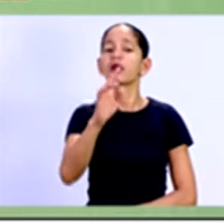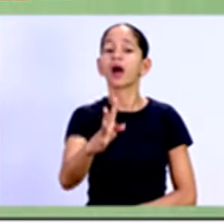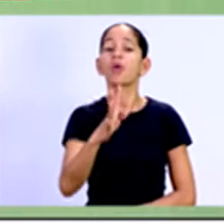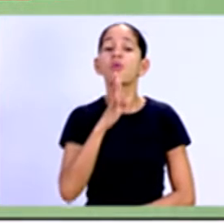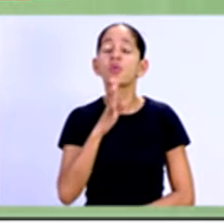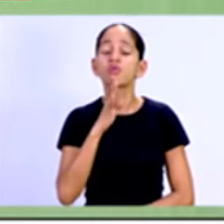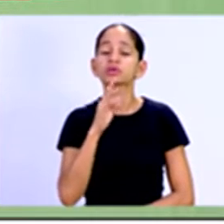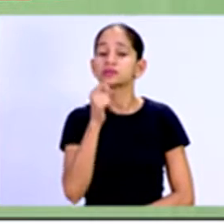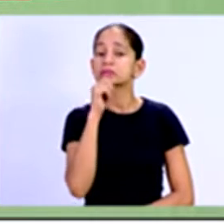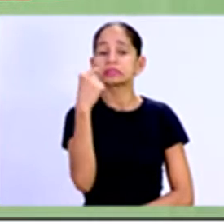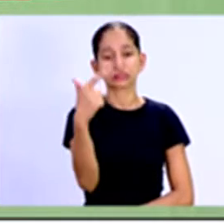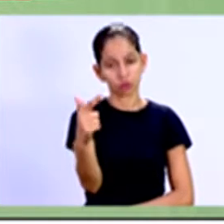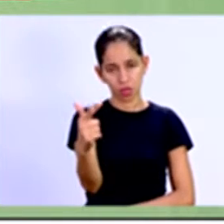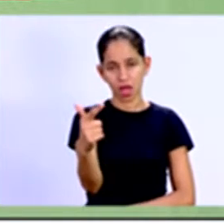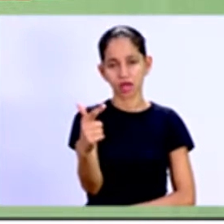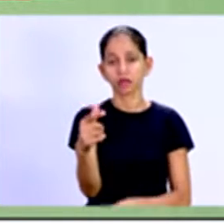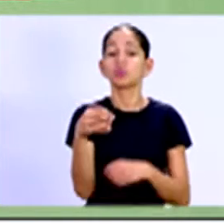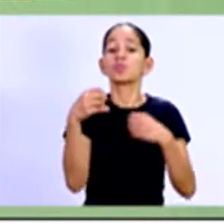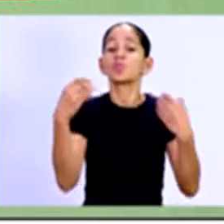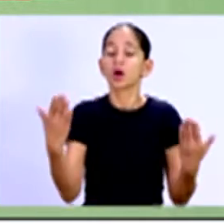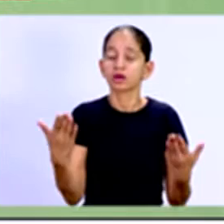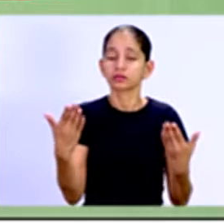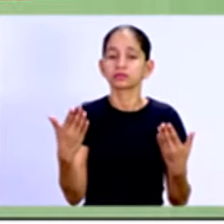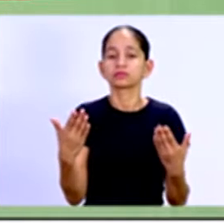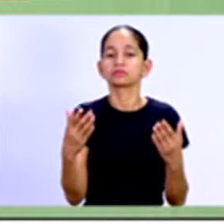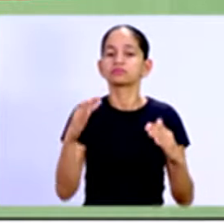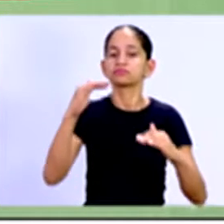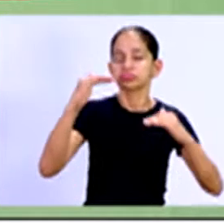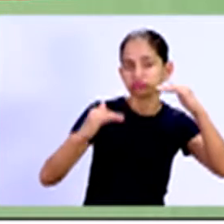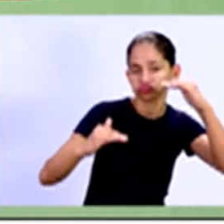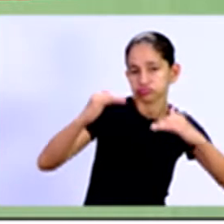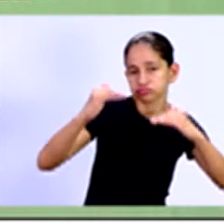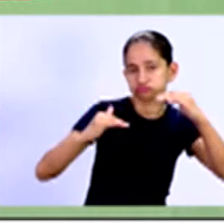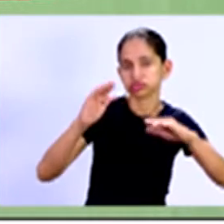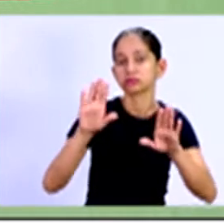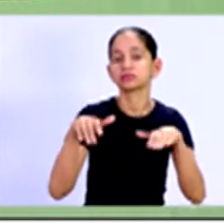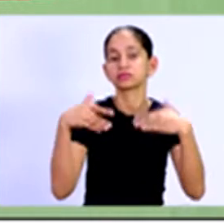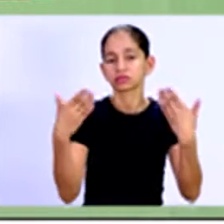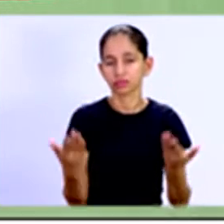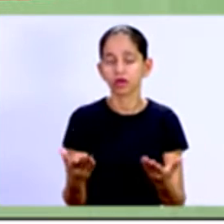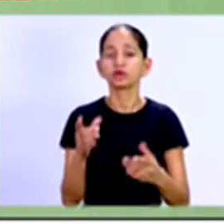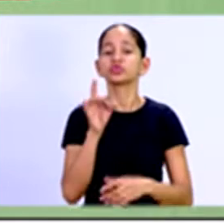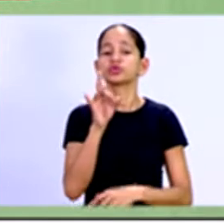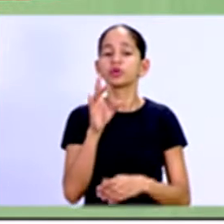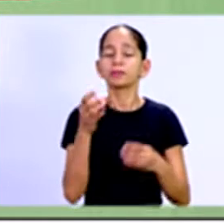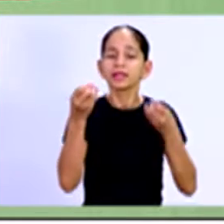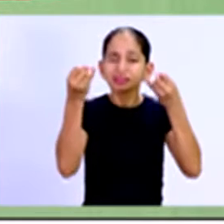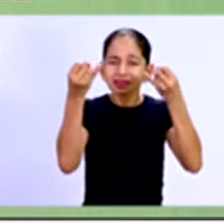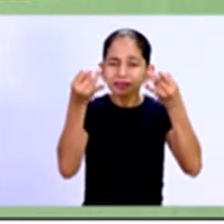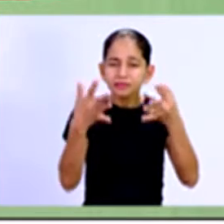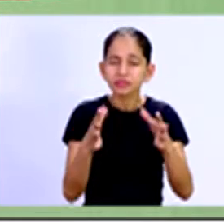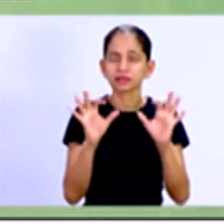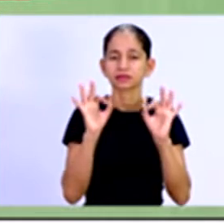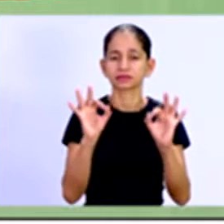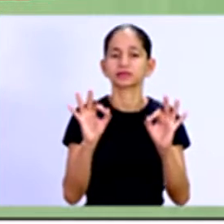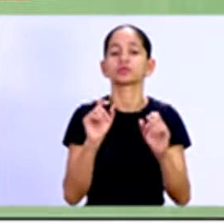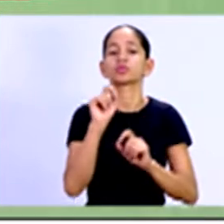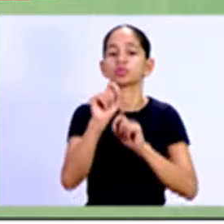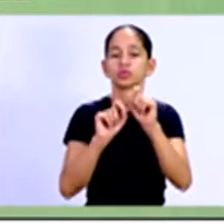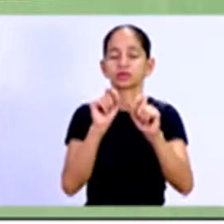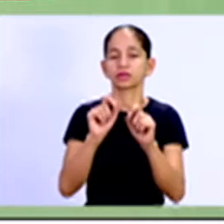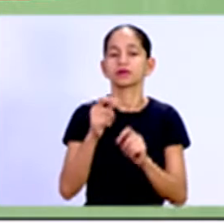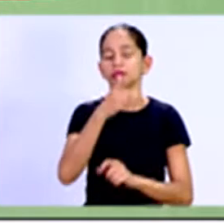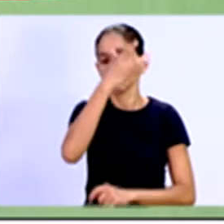ações a partir de um conceito de sabedoria, que é aquilo que nós vamos ver posteriormente. Mas só para discernir o